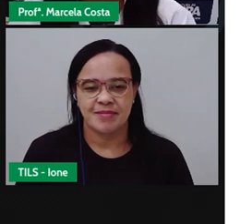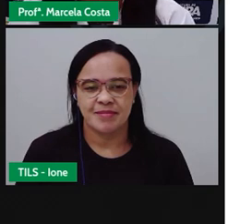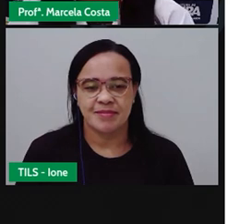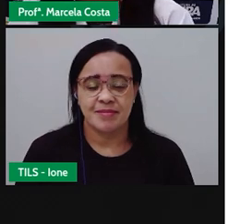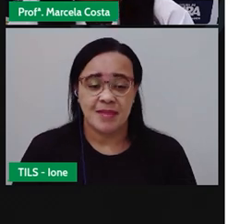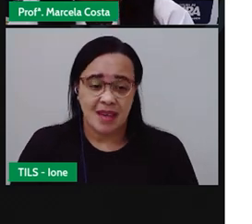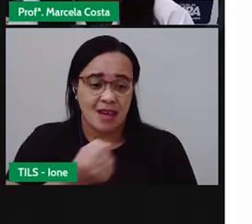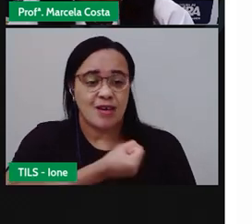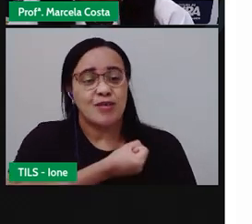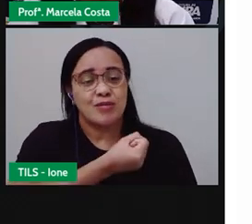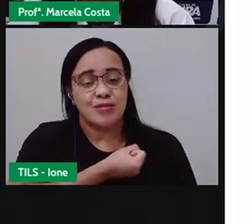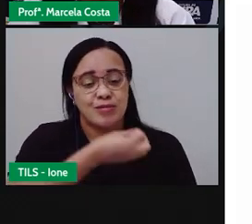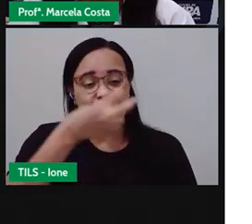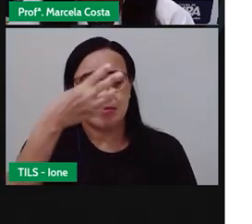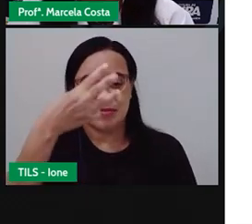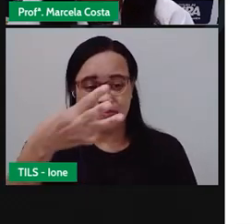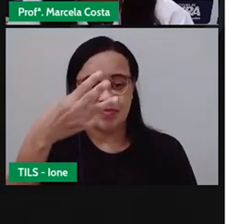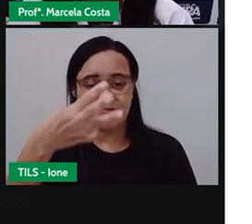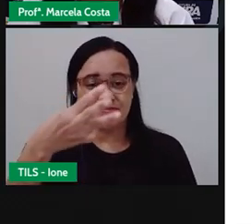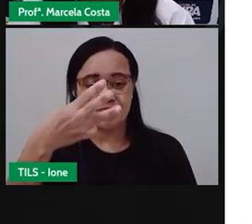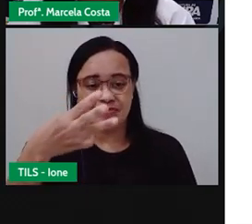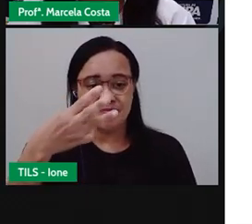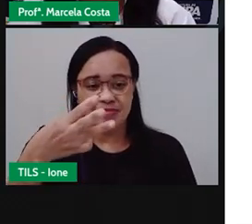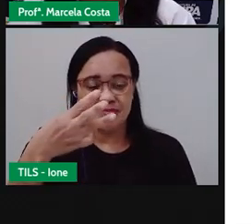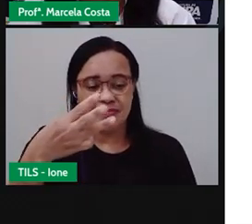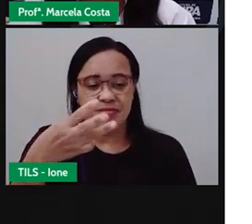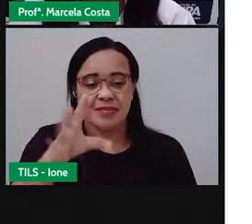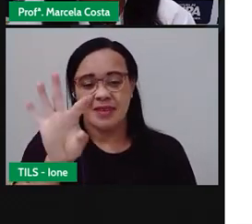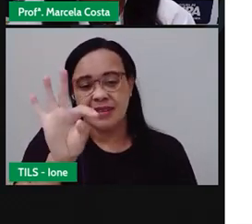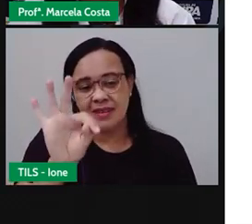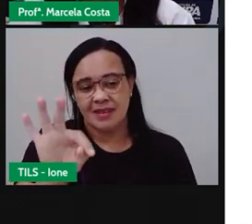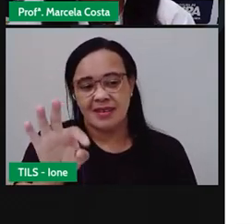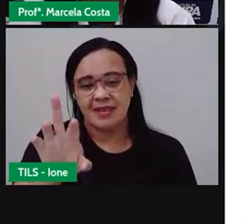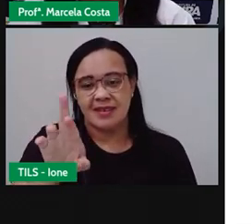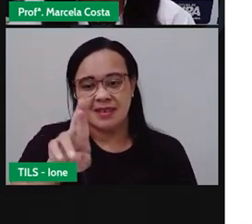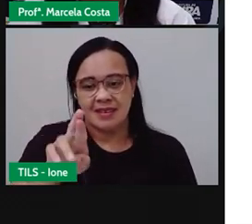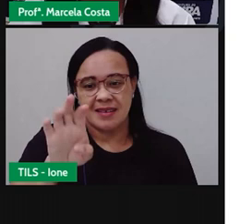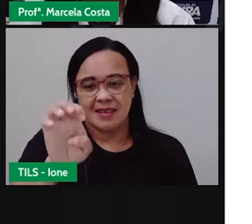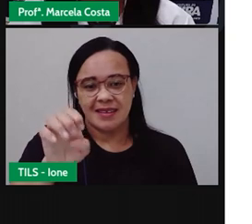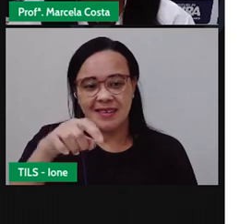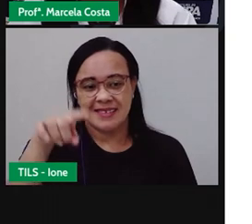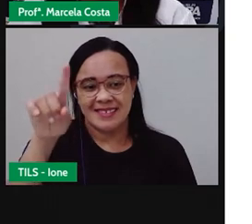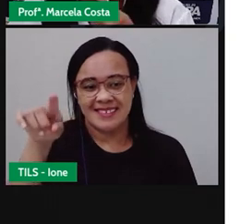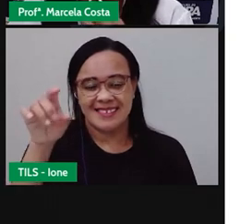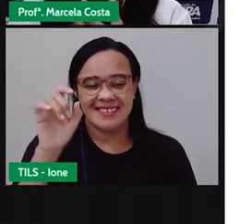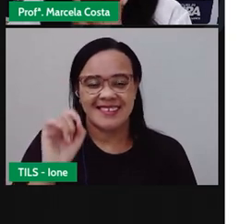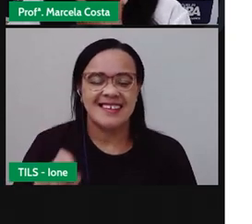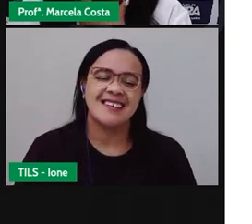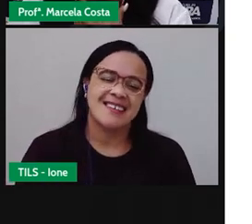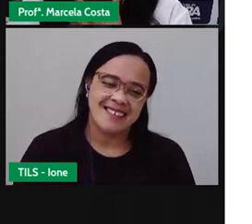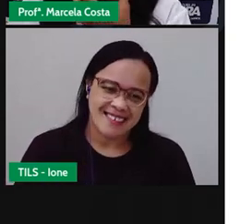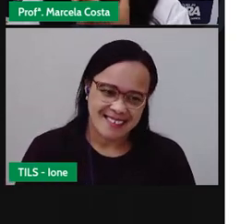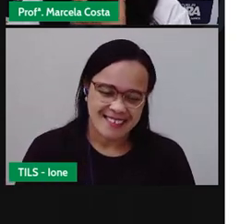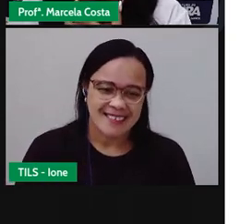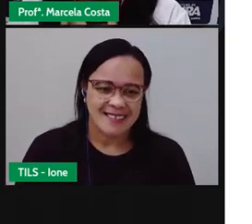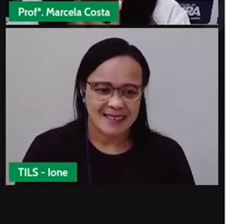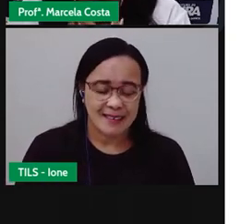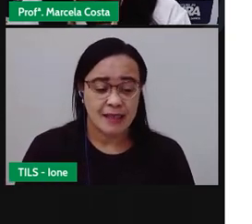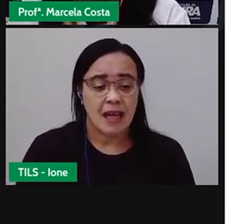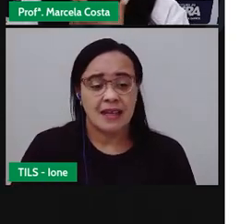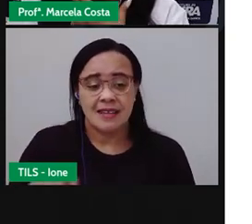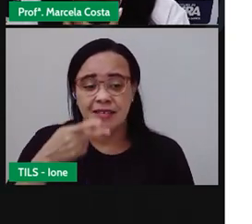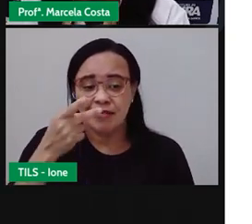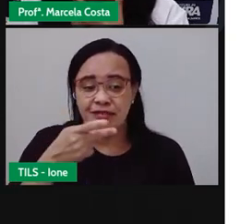esse é o número 3 né Fala 333 a gente